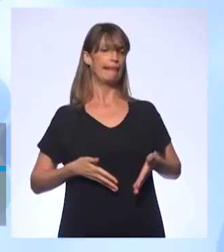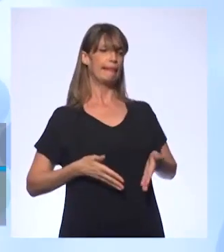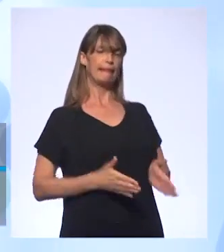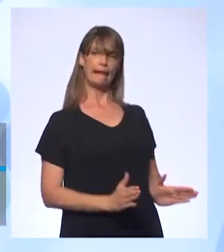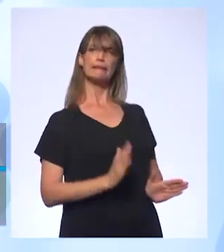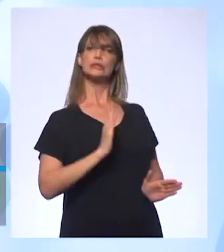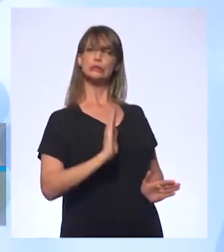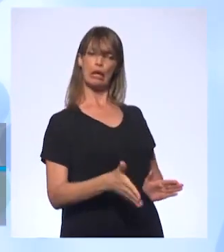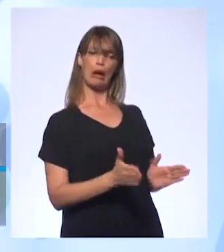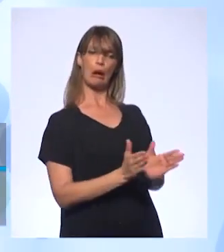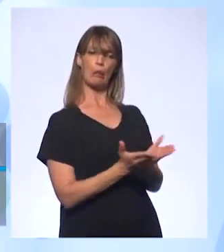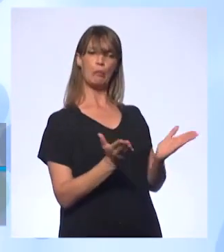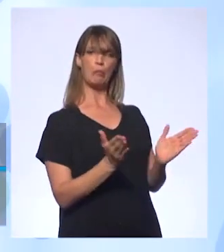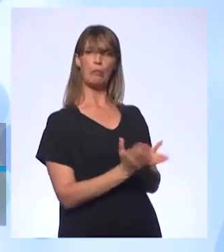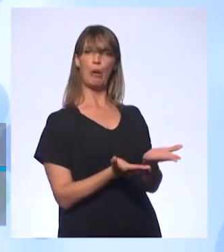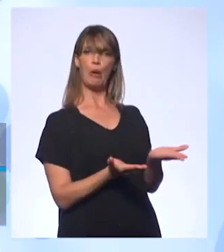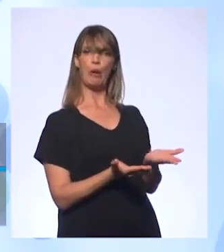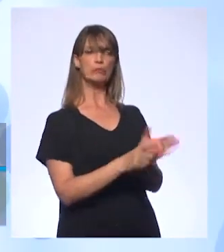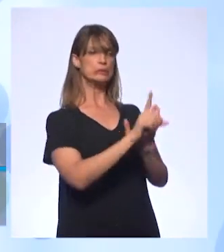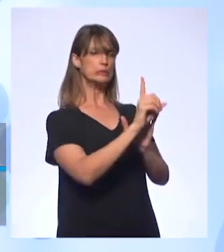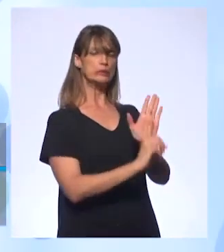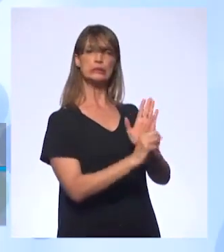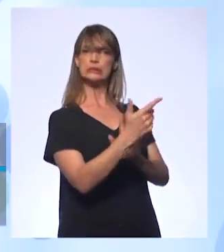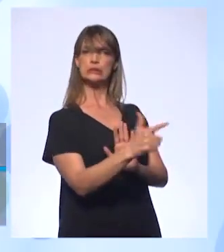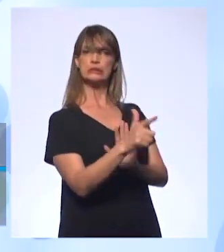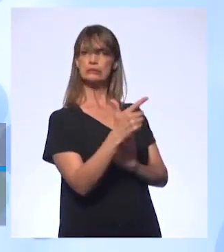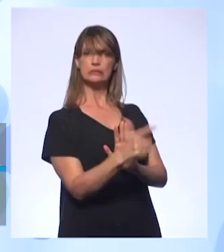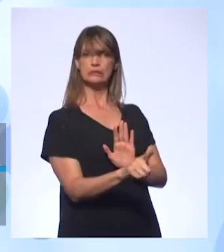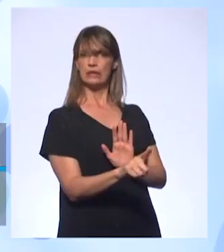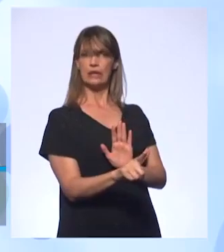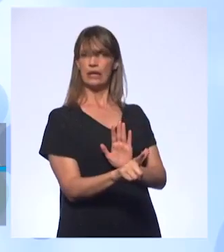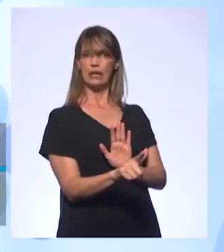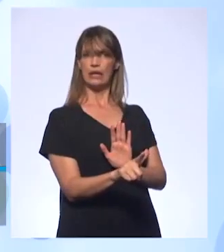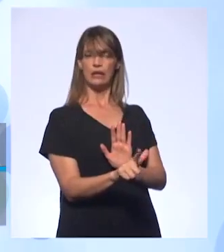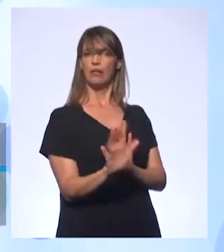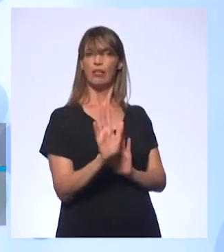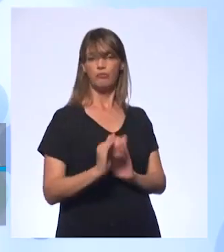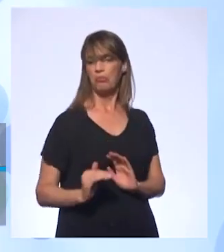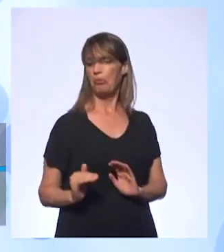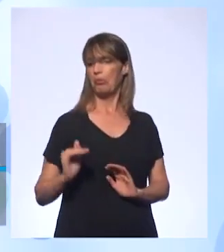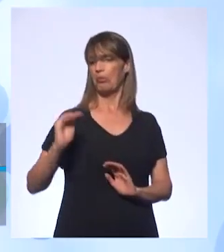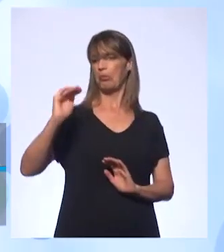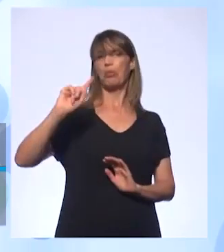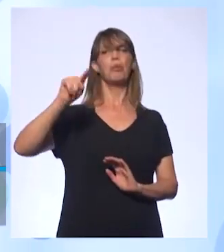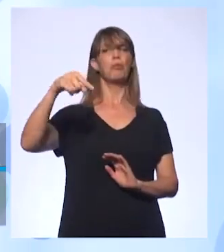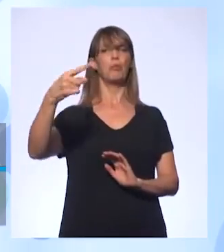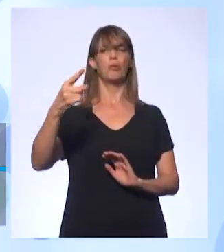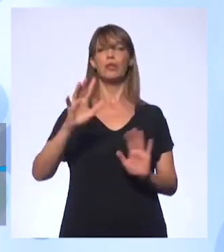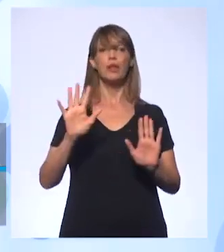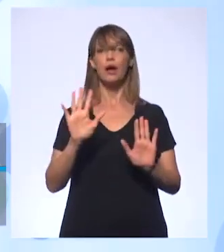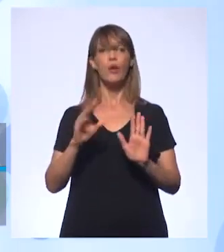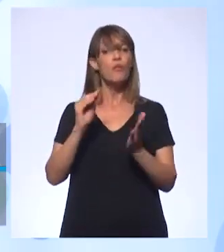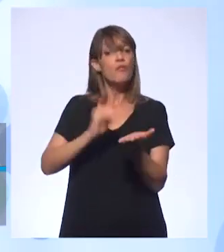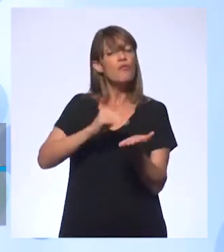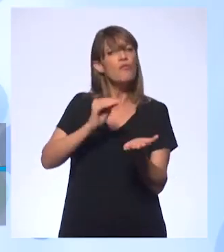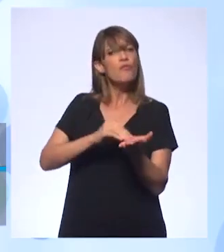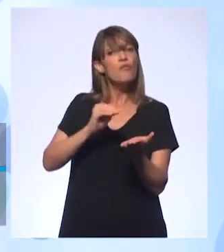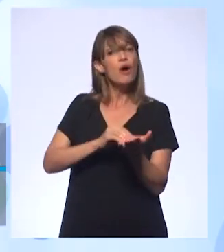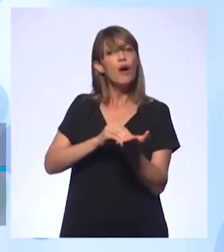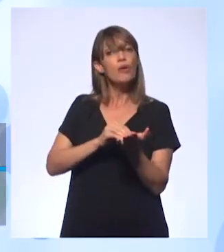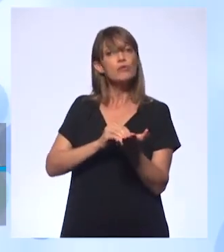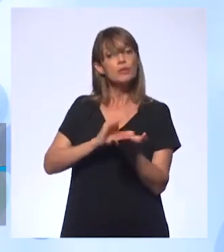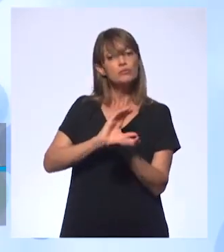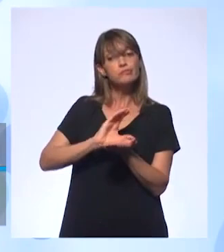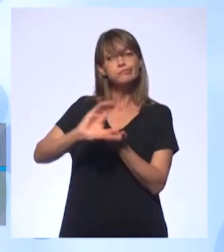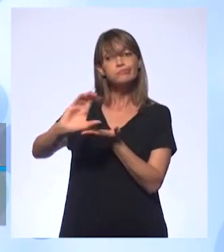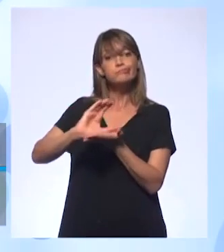de miséria, e essa miséria é causada pelo próprio indivíduo. É pelas estruturas, a falta de distribuição de